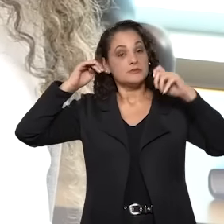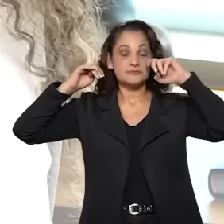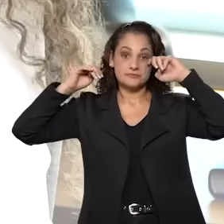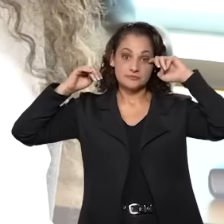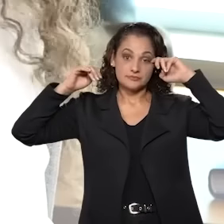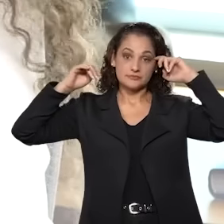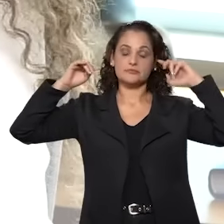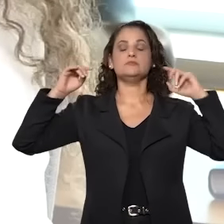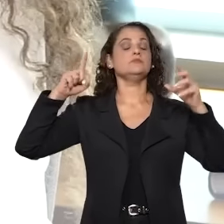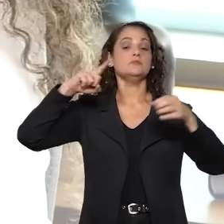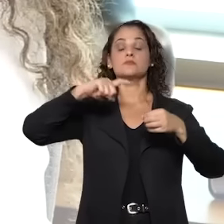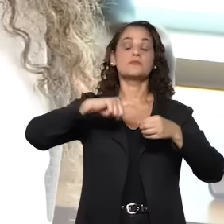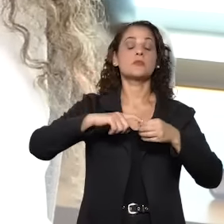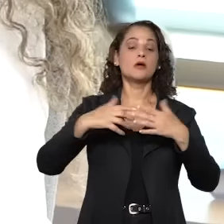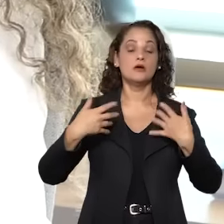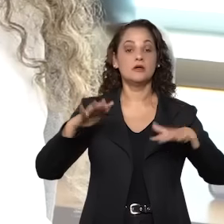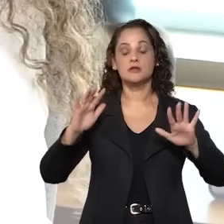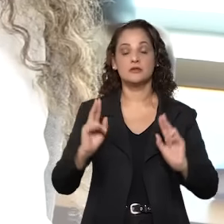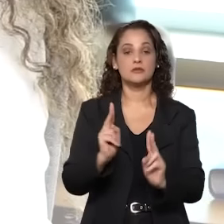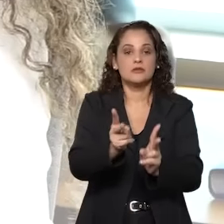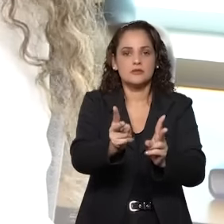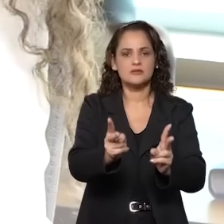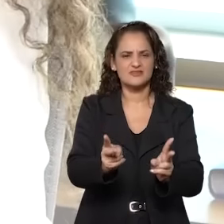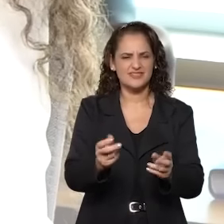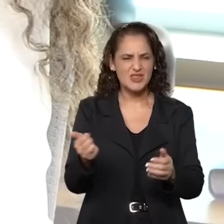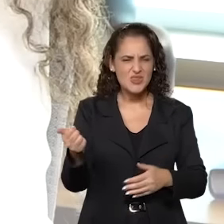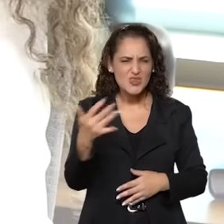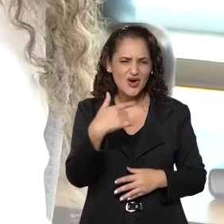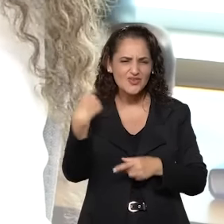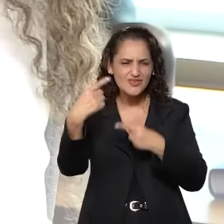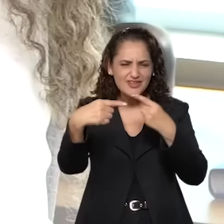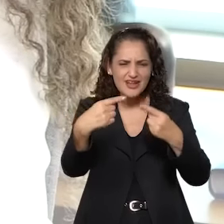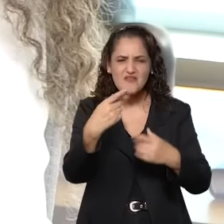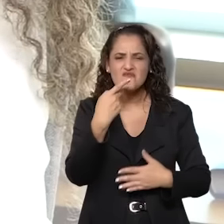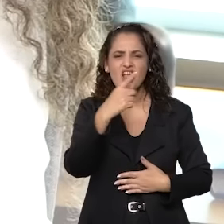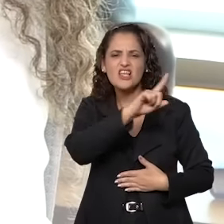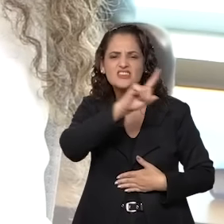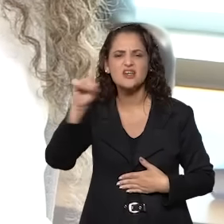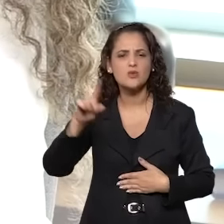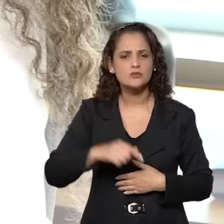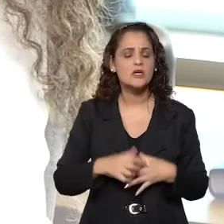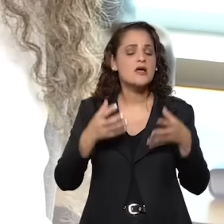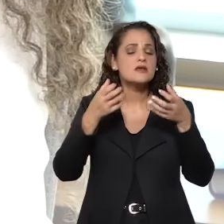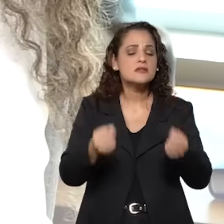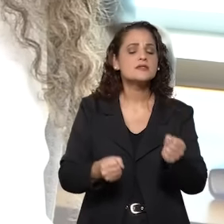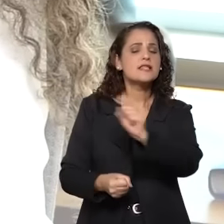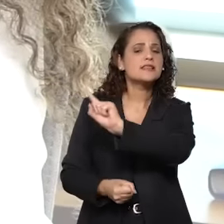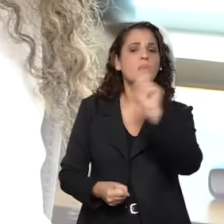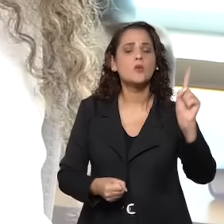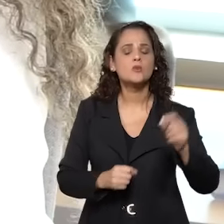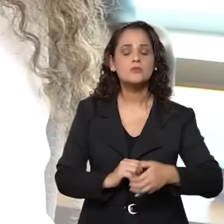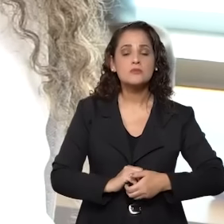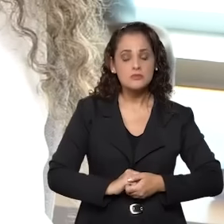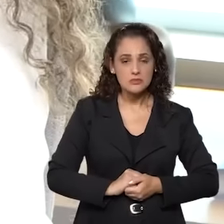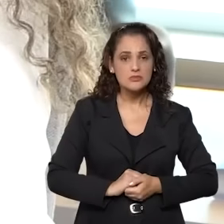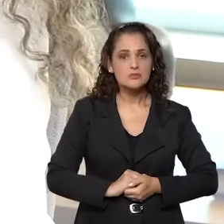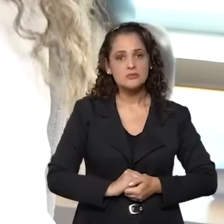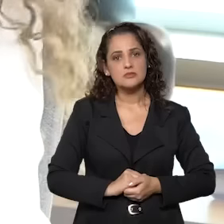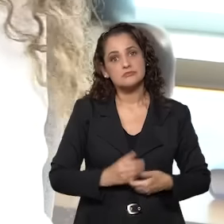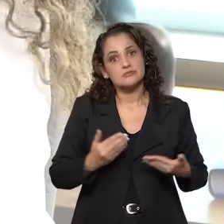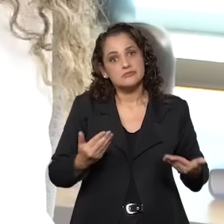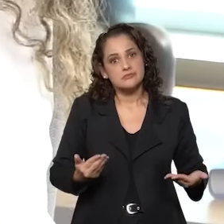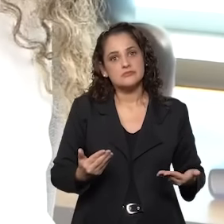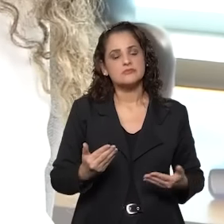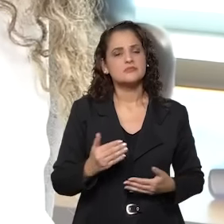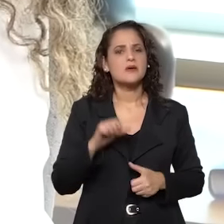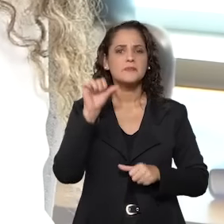tá se permitindo a dizer não eu não aceito isso né Eh então acho que E isso tem sido uma mudança muito importante pr pra gente